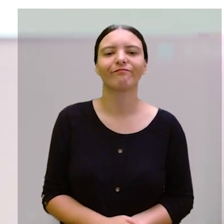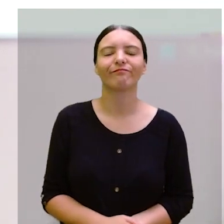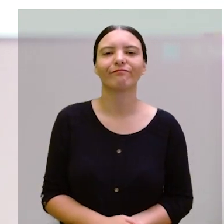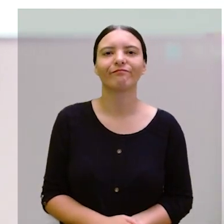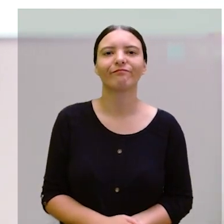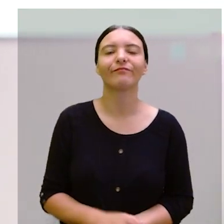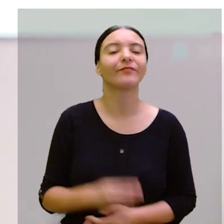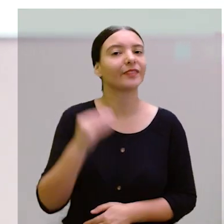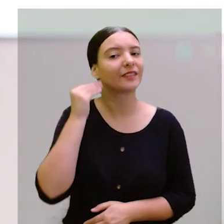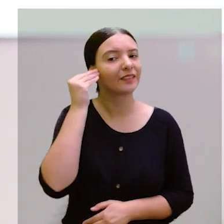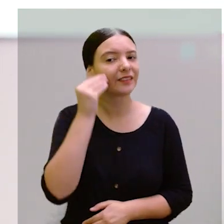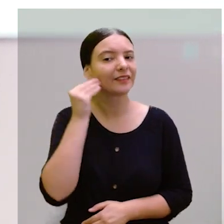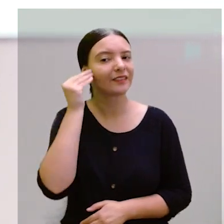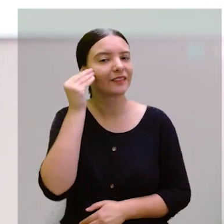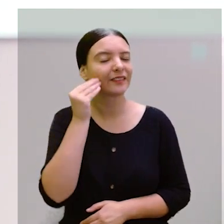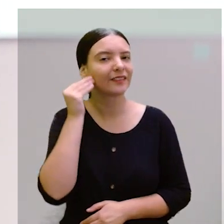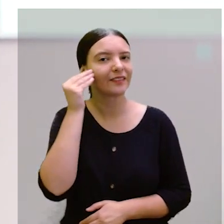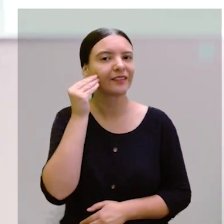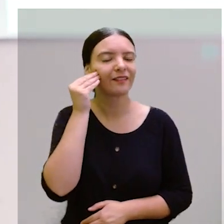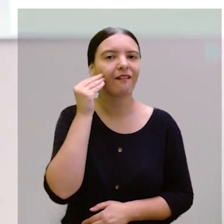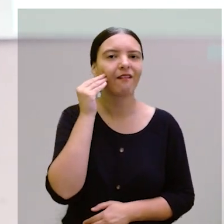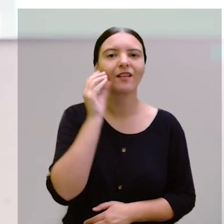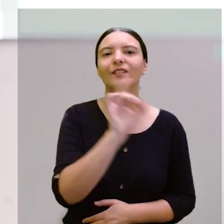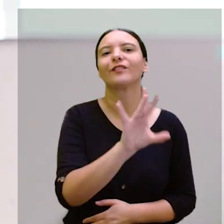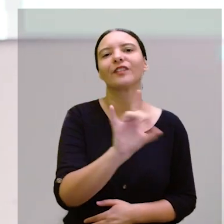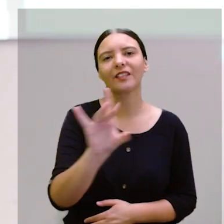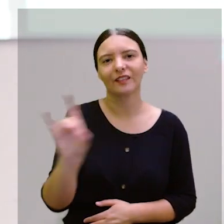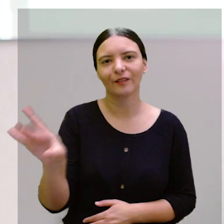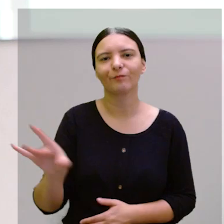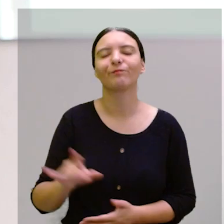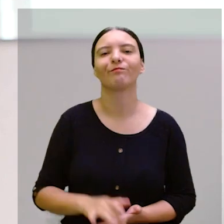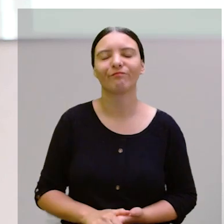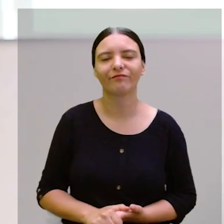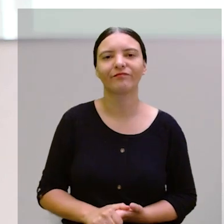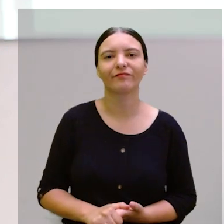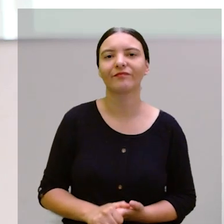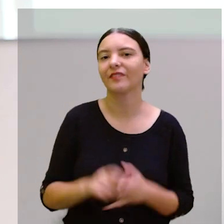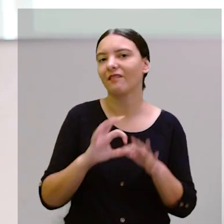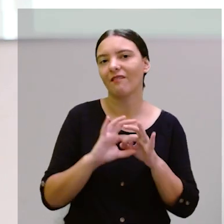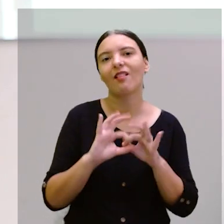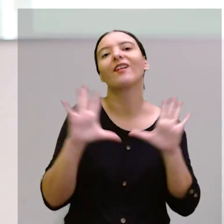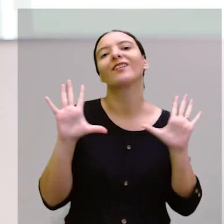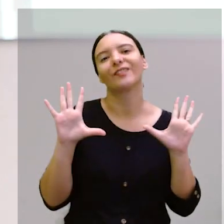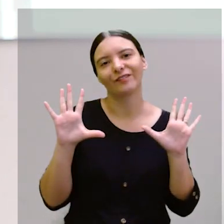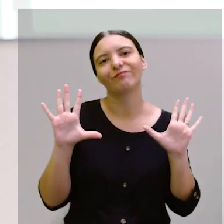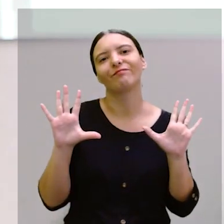É a experiência de cada um. O nome disso é liberdade.